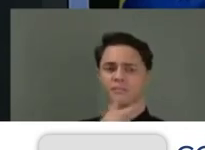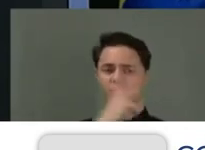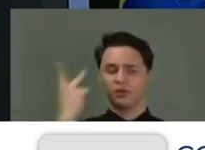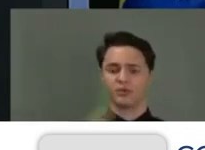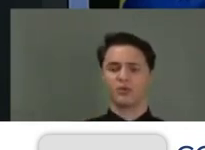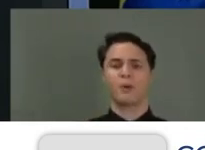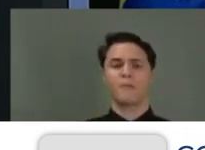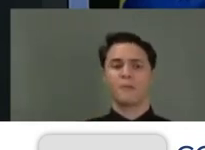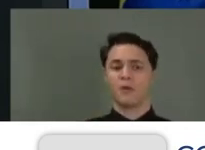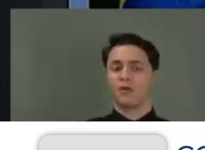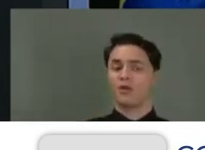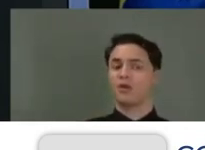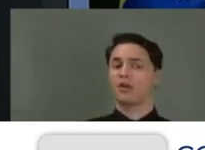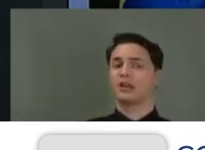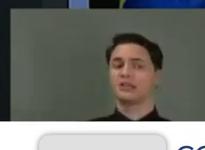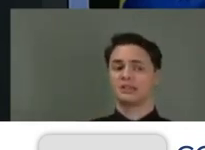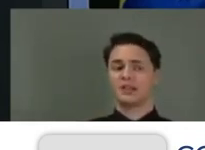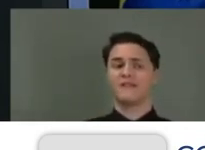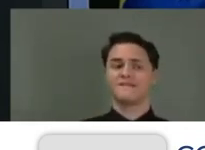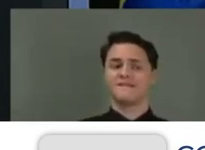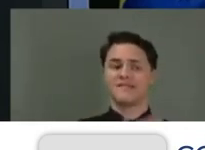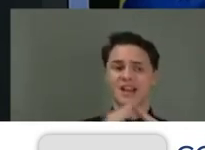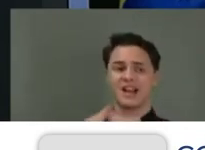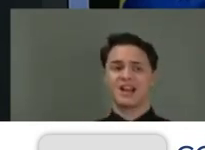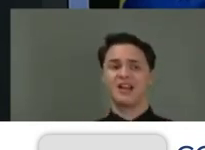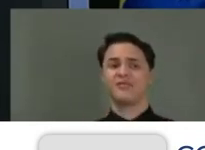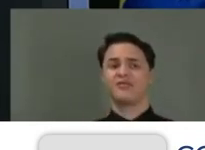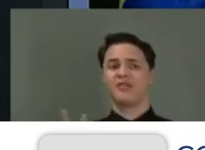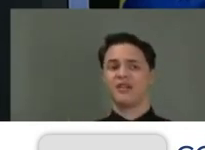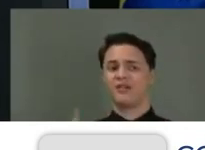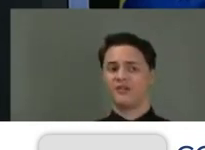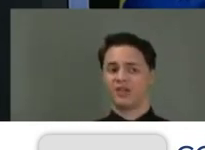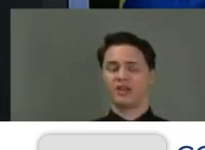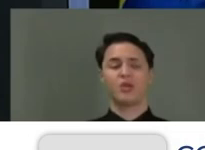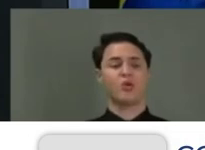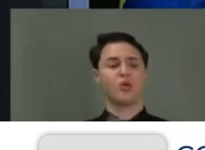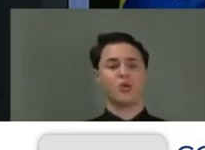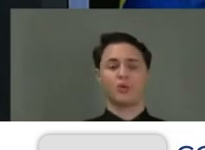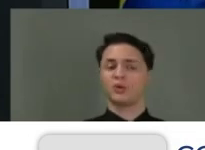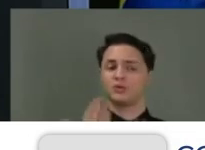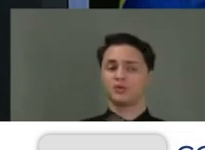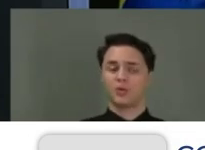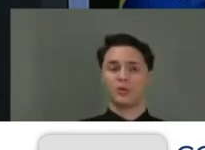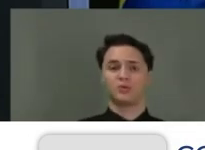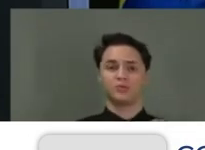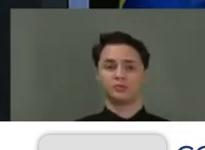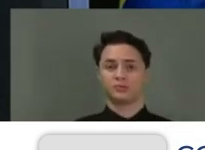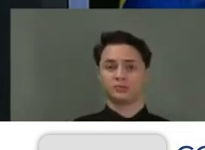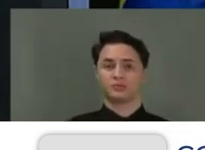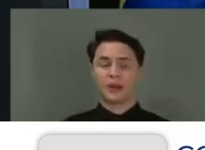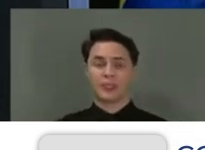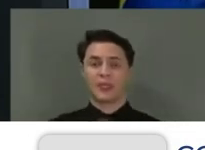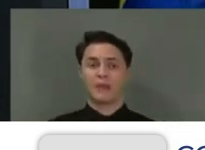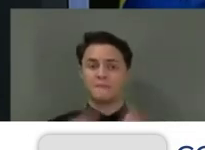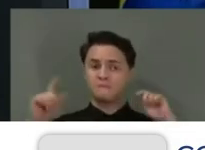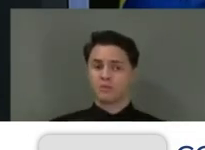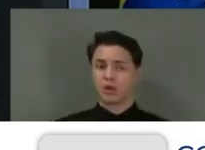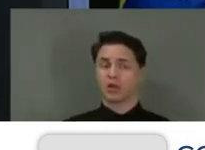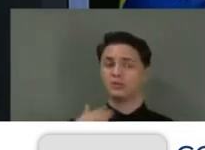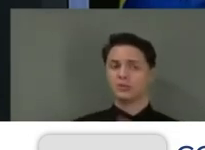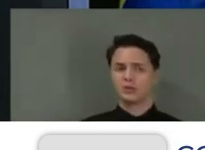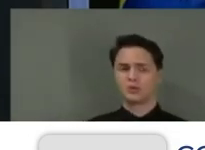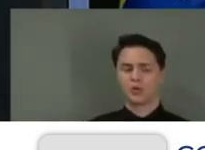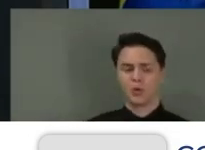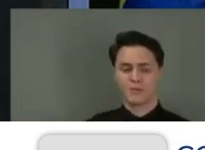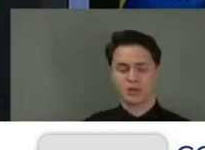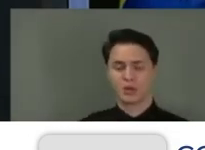mesma favela estudaram no mesmo escola pública e um tem uma possibilidade de acesso aumentado e